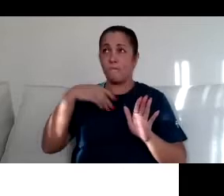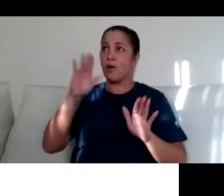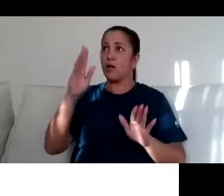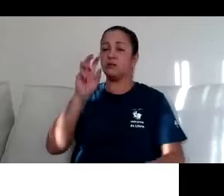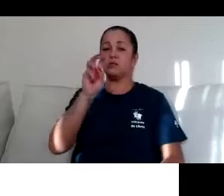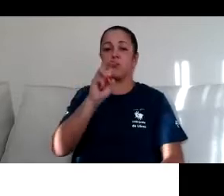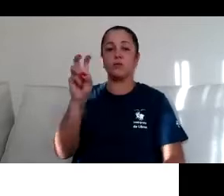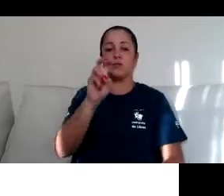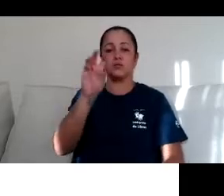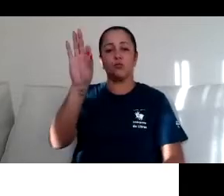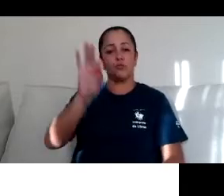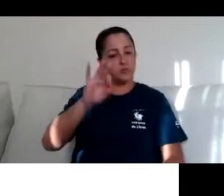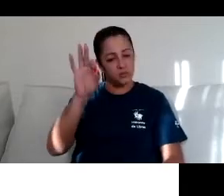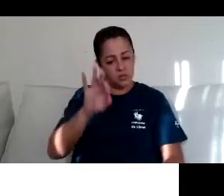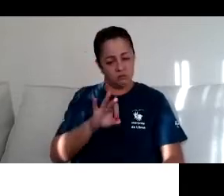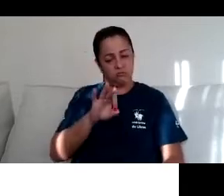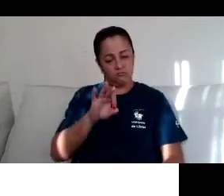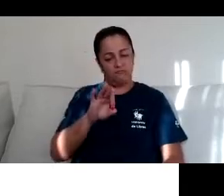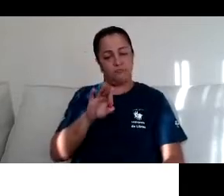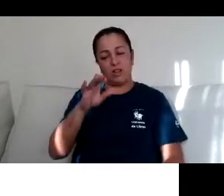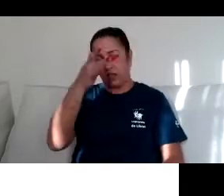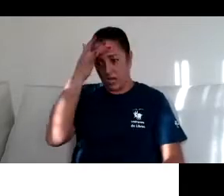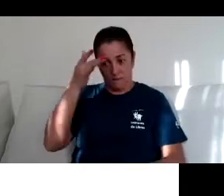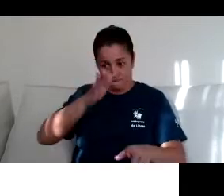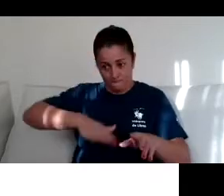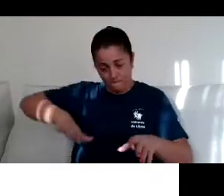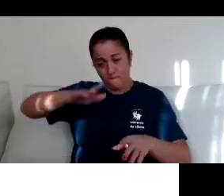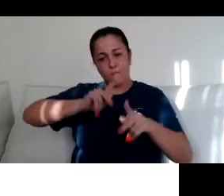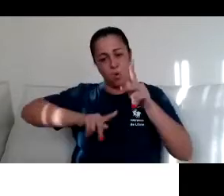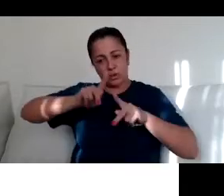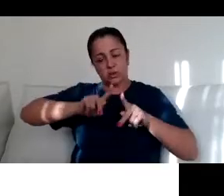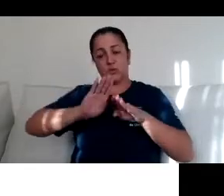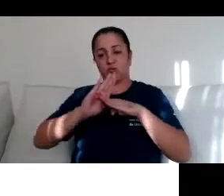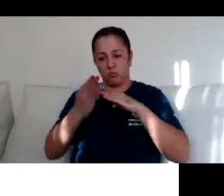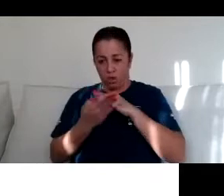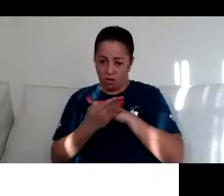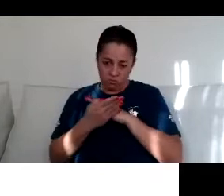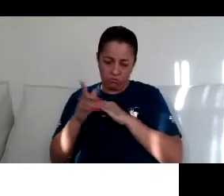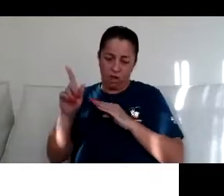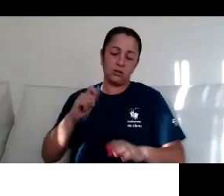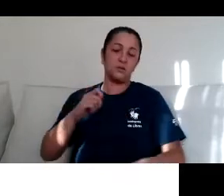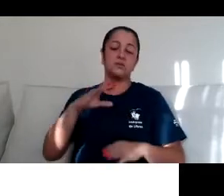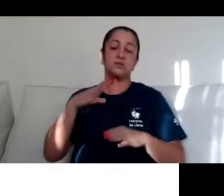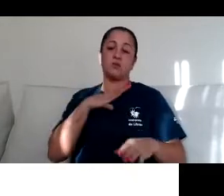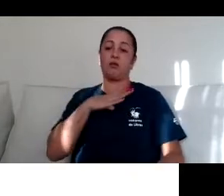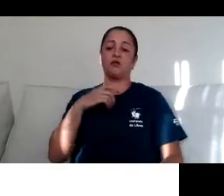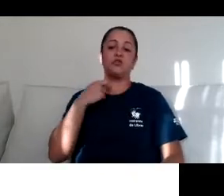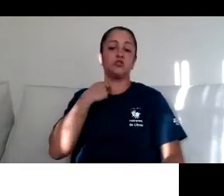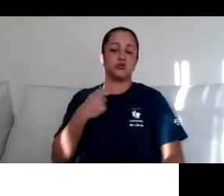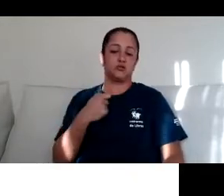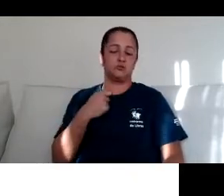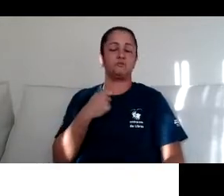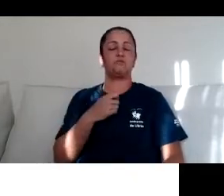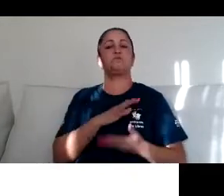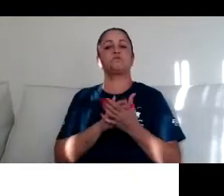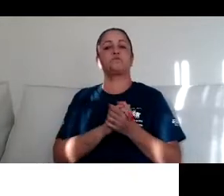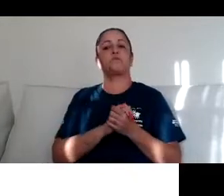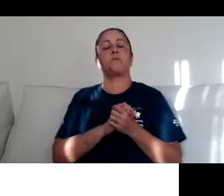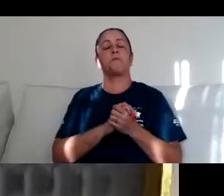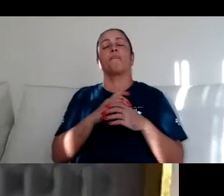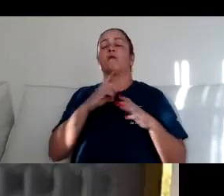55% da população do bairro. Junto com a reabertura da biblioteca, nós estudávamos pensar em um nome